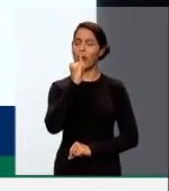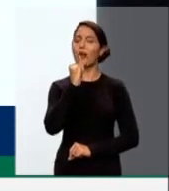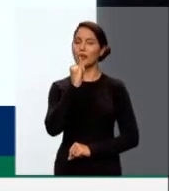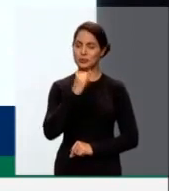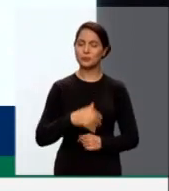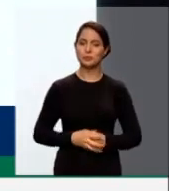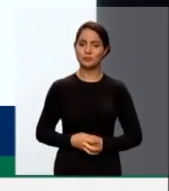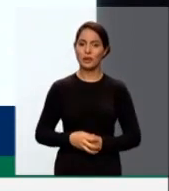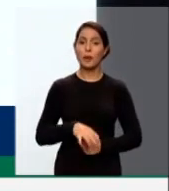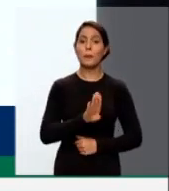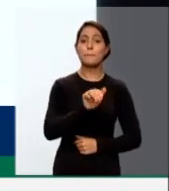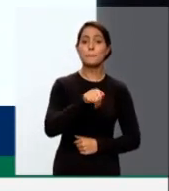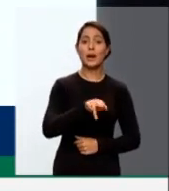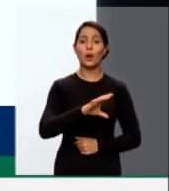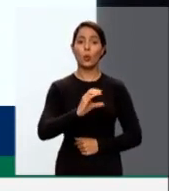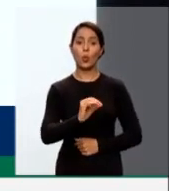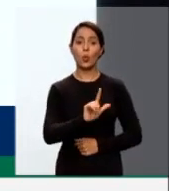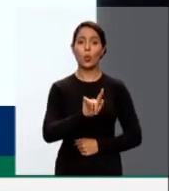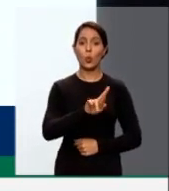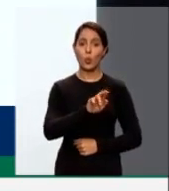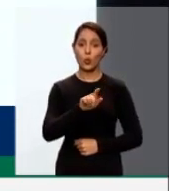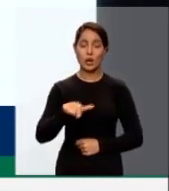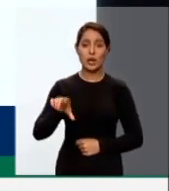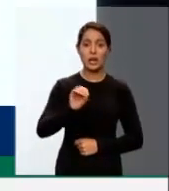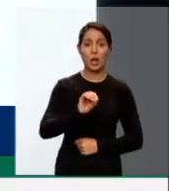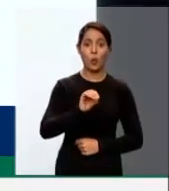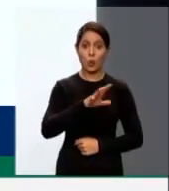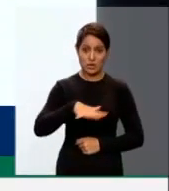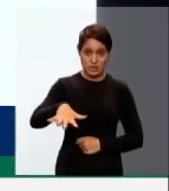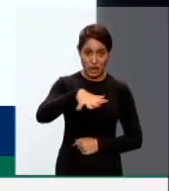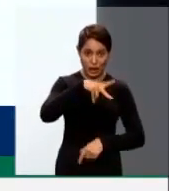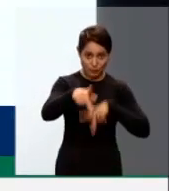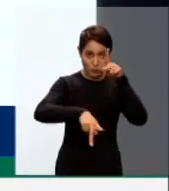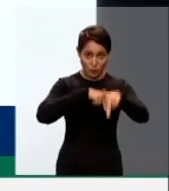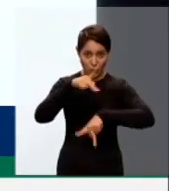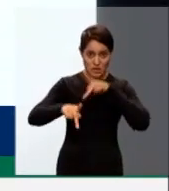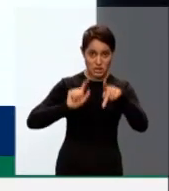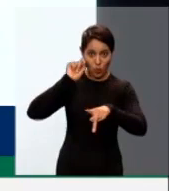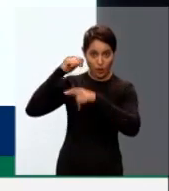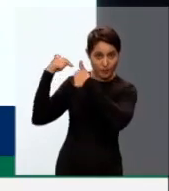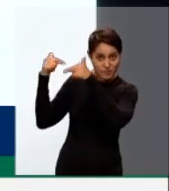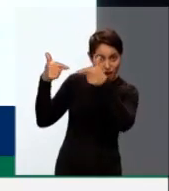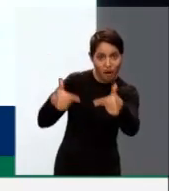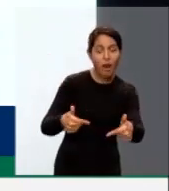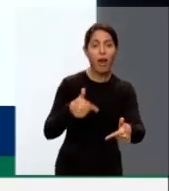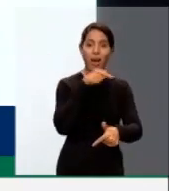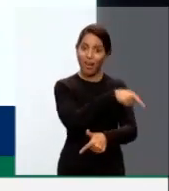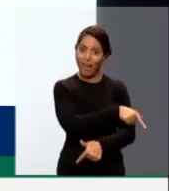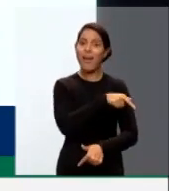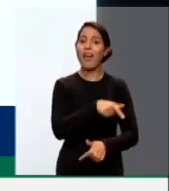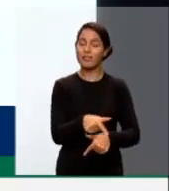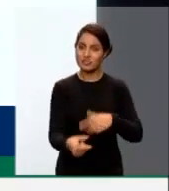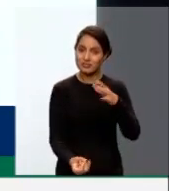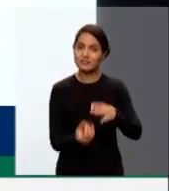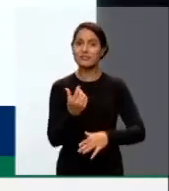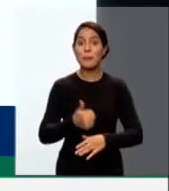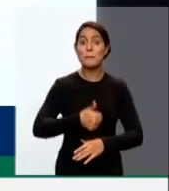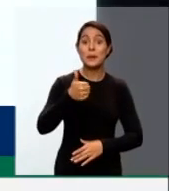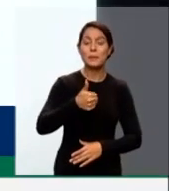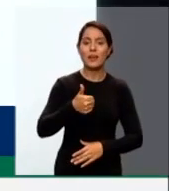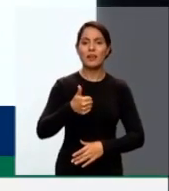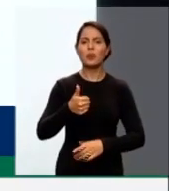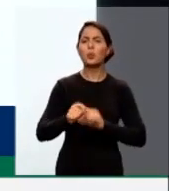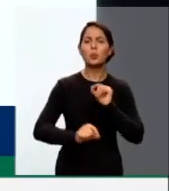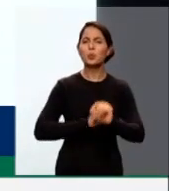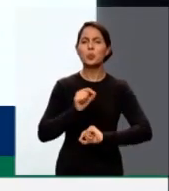banco comunitário digital dos povos tradicionais de matriz africana, criado pelo Fórum Nacional de Segurança Alimentar